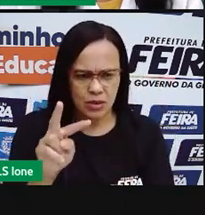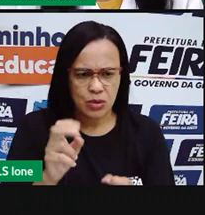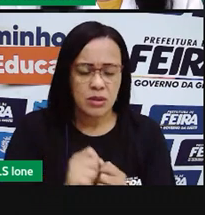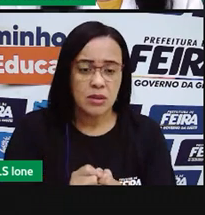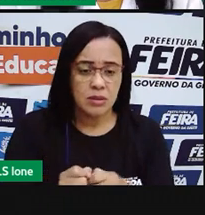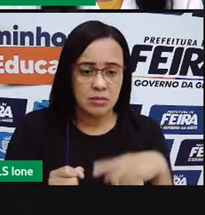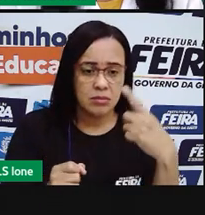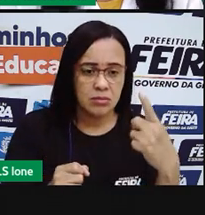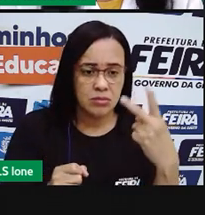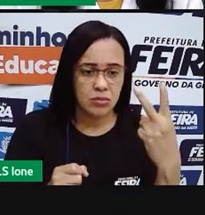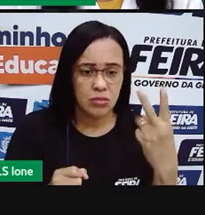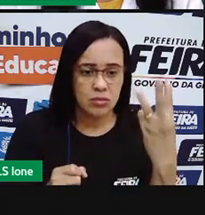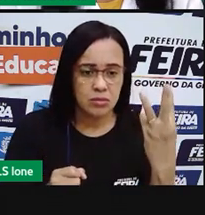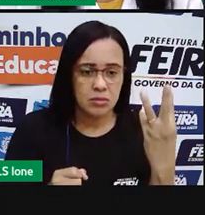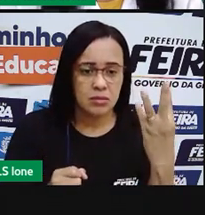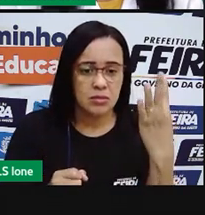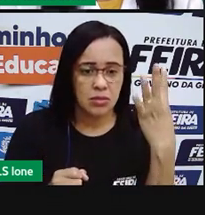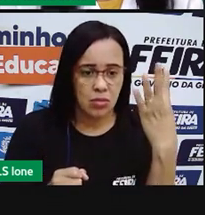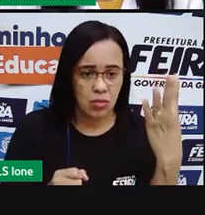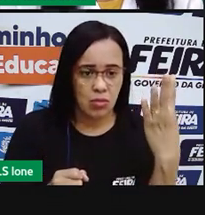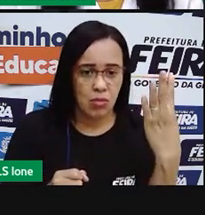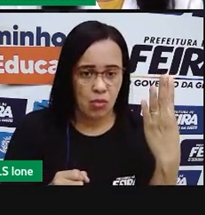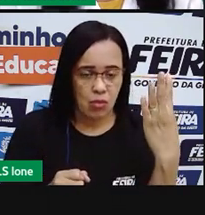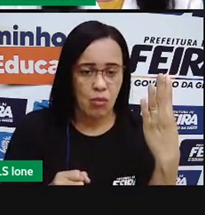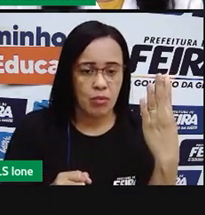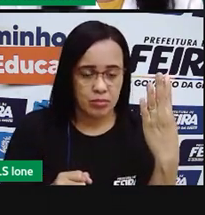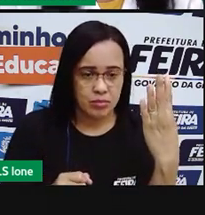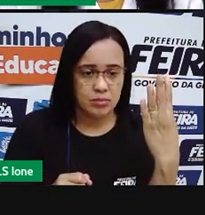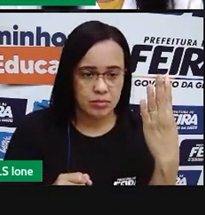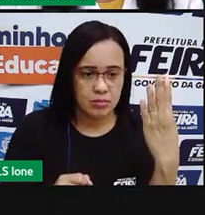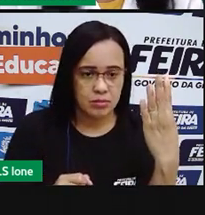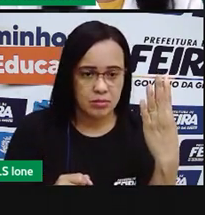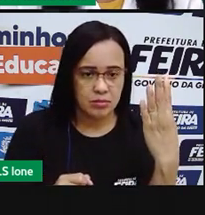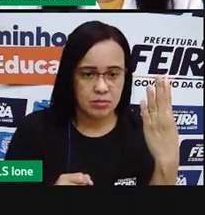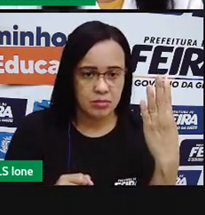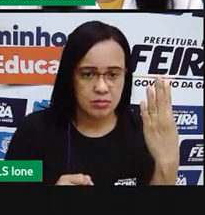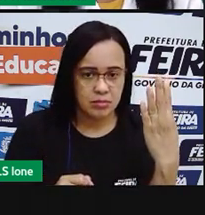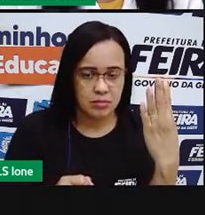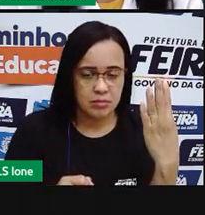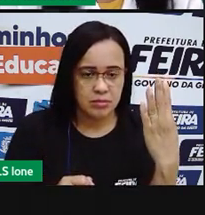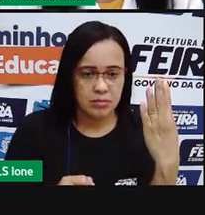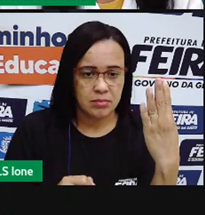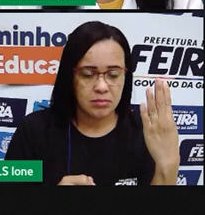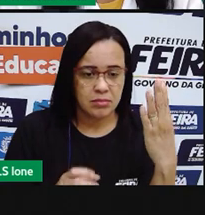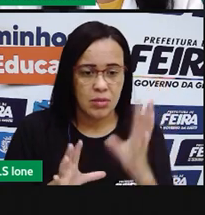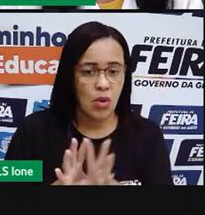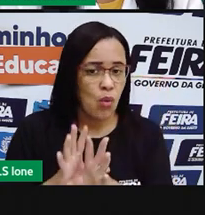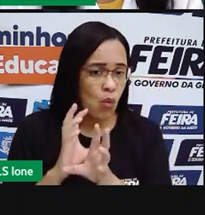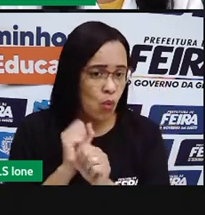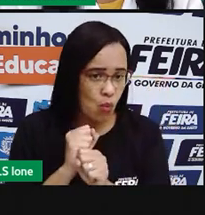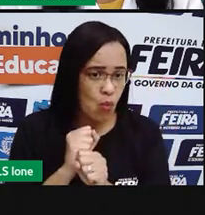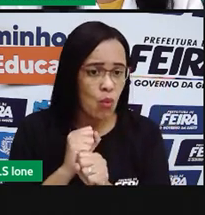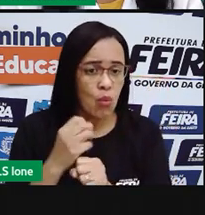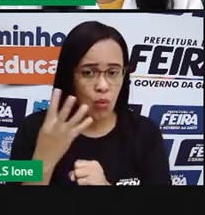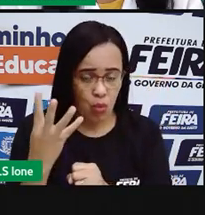três, quatro. Contando ao todo, a gente identifica que tem quatro.